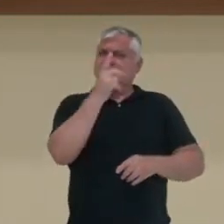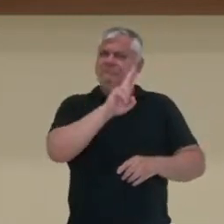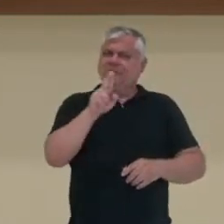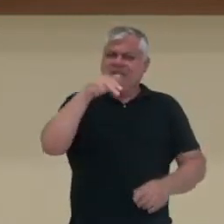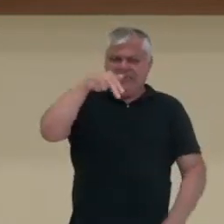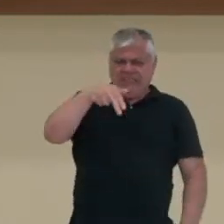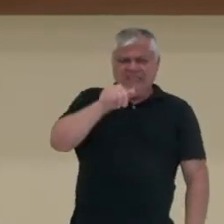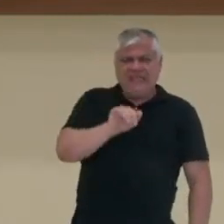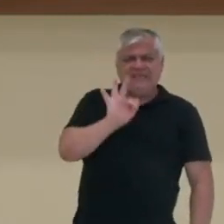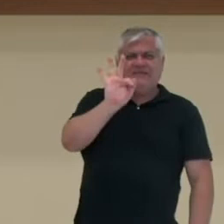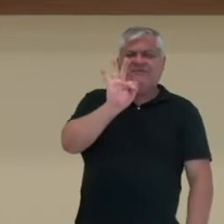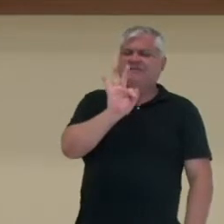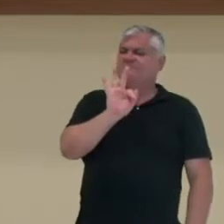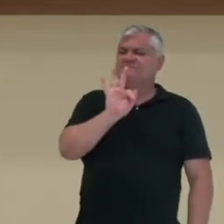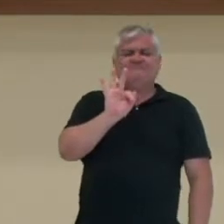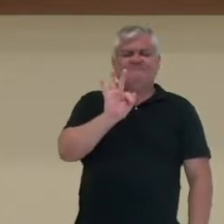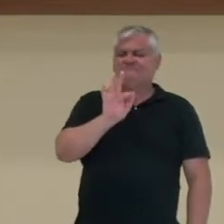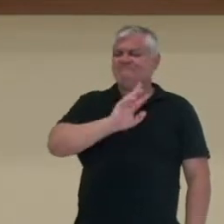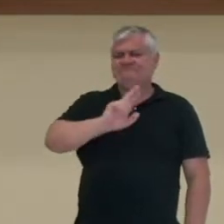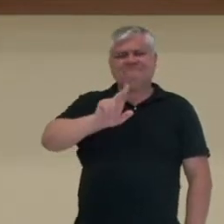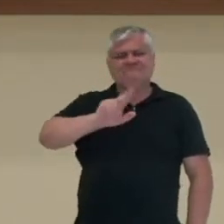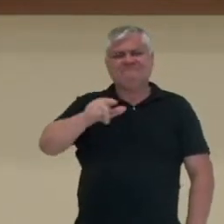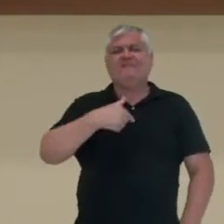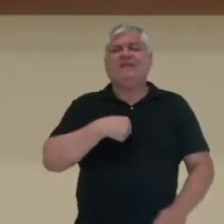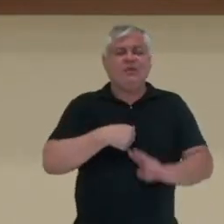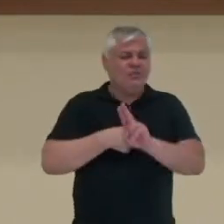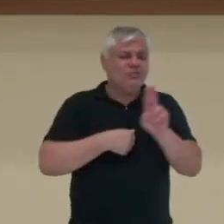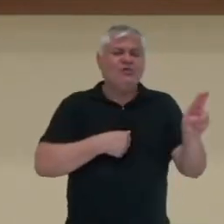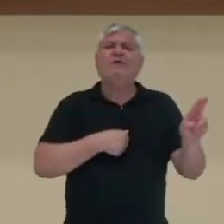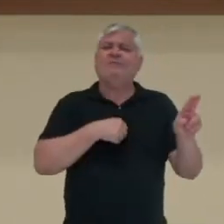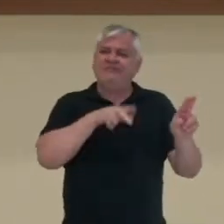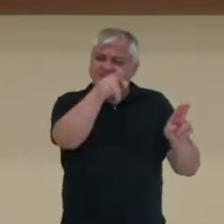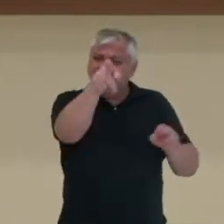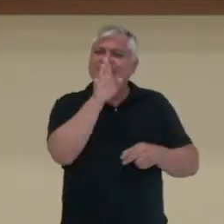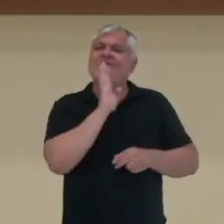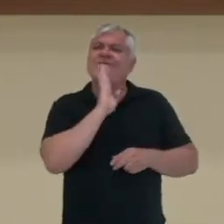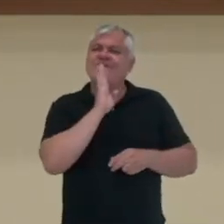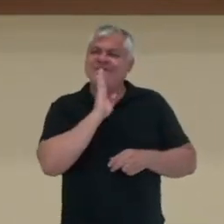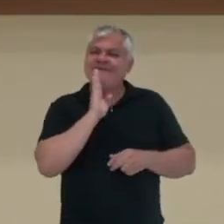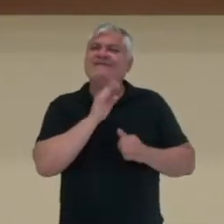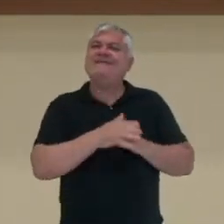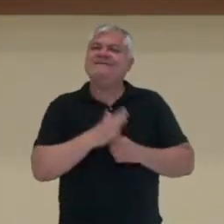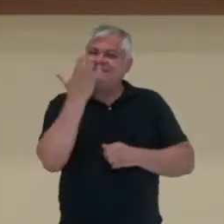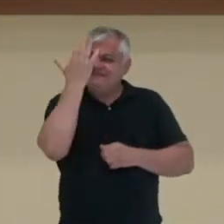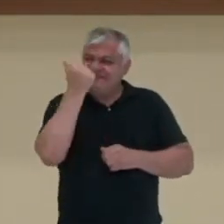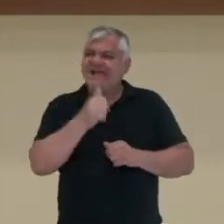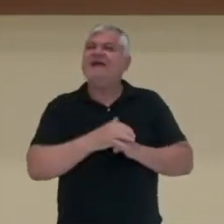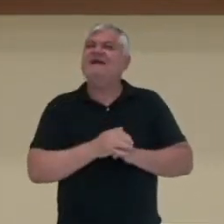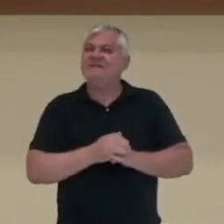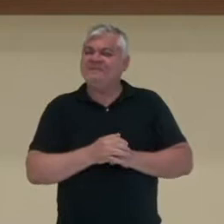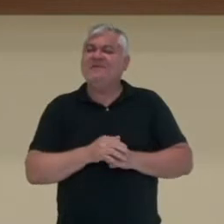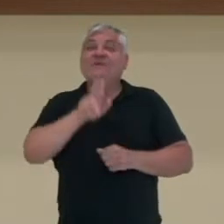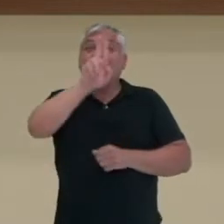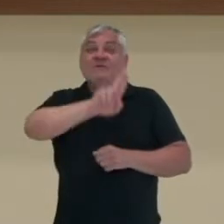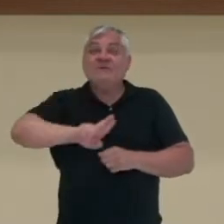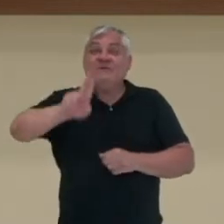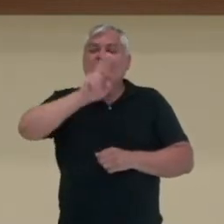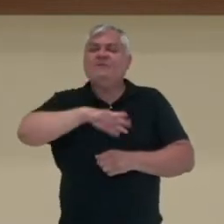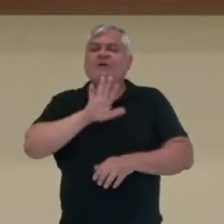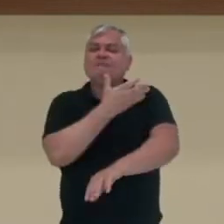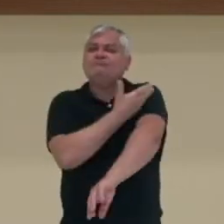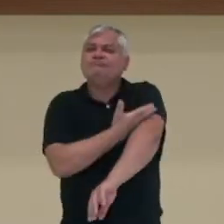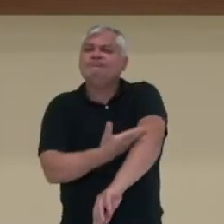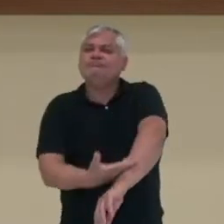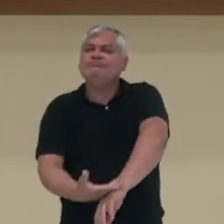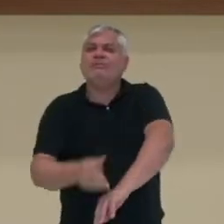coisa muito distante, mas muito pelo contrário. Apesar do nome, é algo muito próximo, inclusive aos hábitos